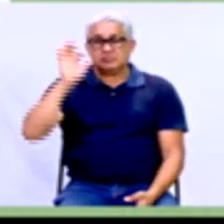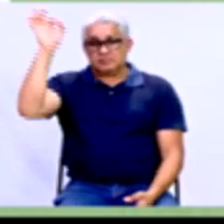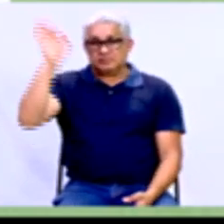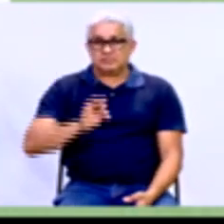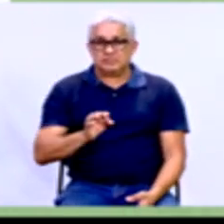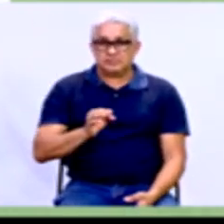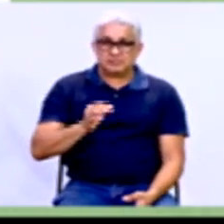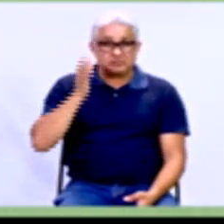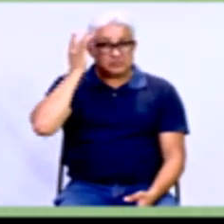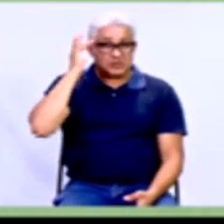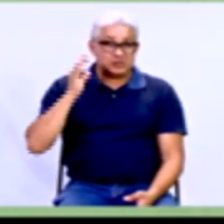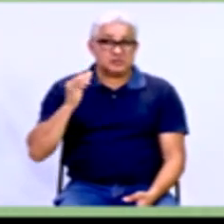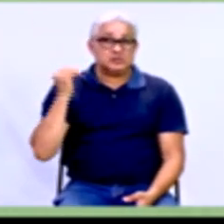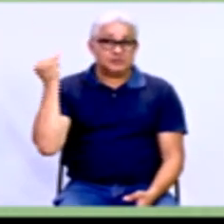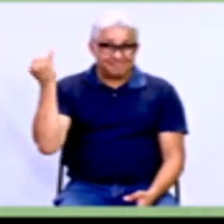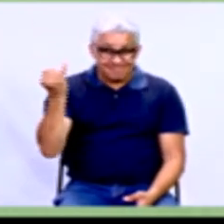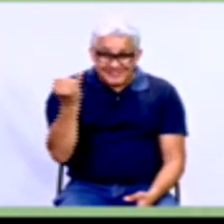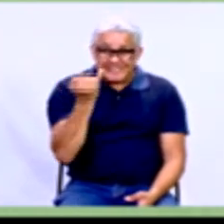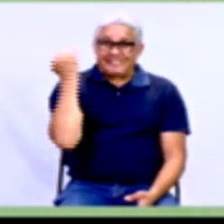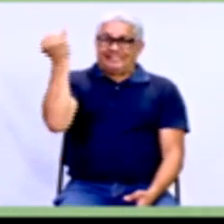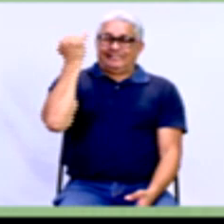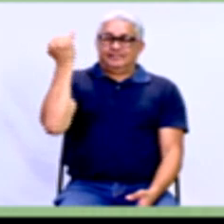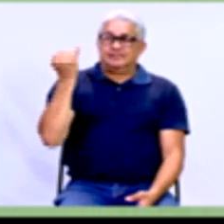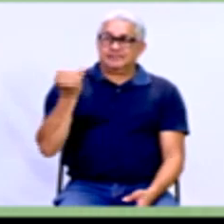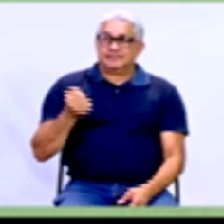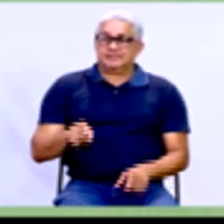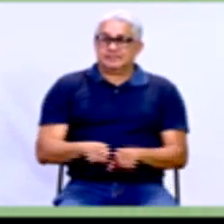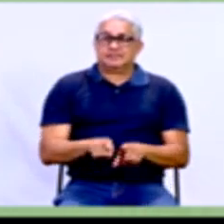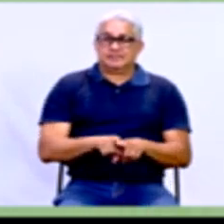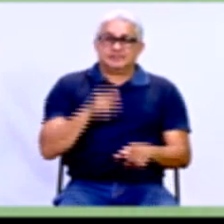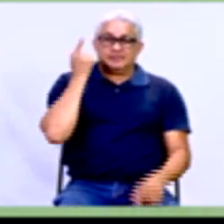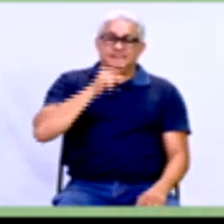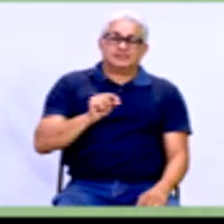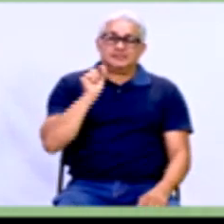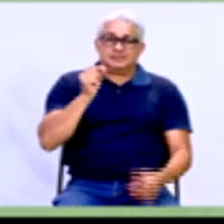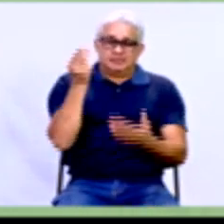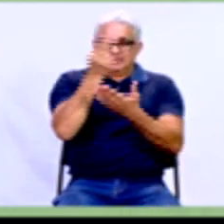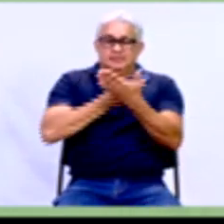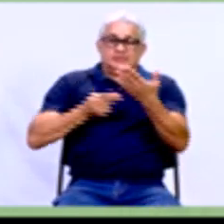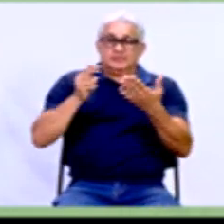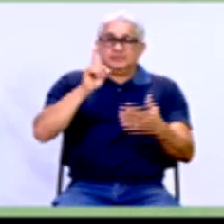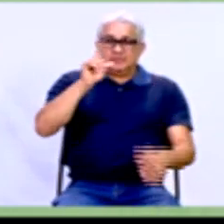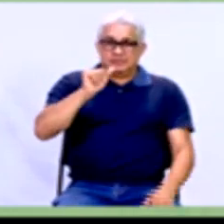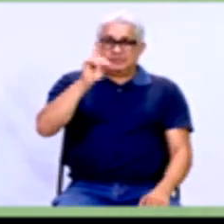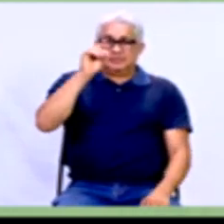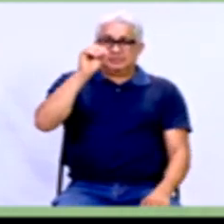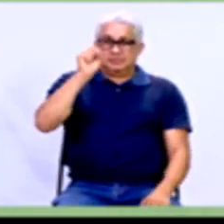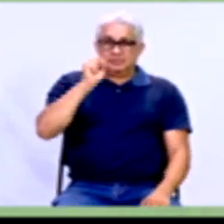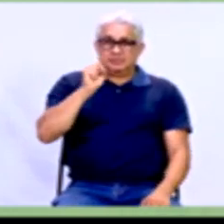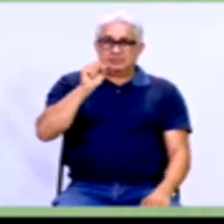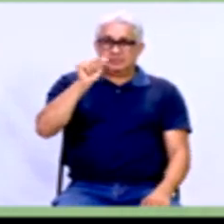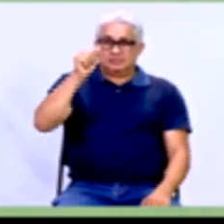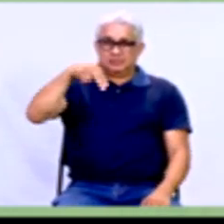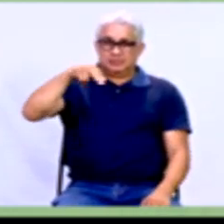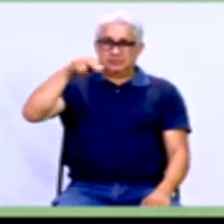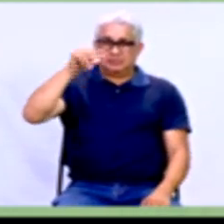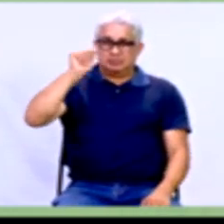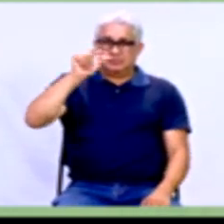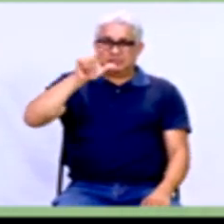extremamente importante, né? E aqui é a mesma coisa, a gente consegue fazer uma análise de dados com